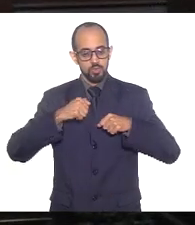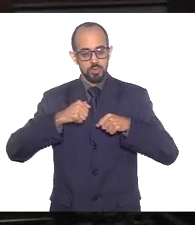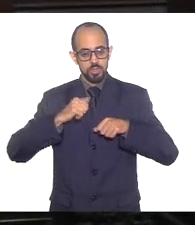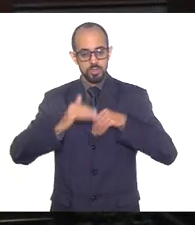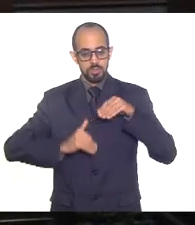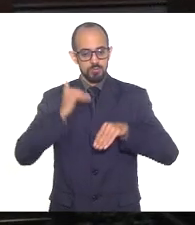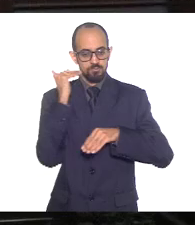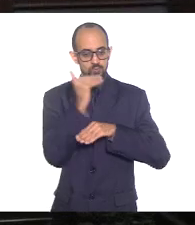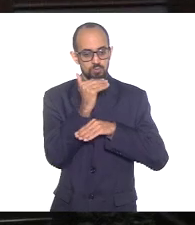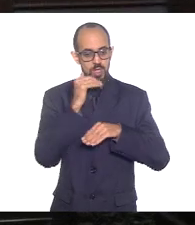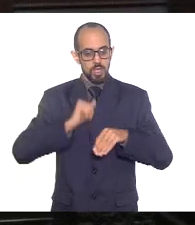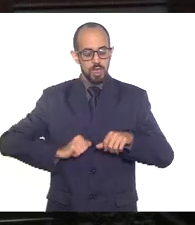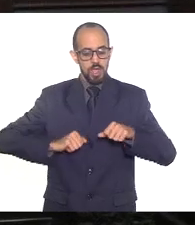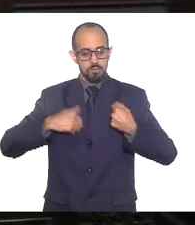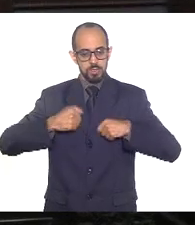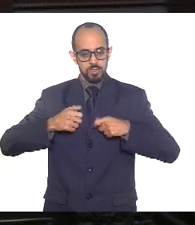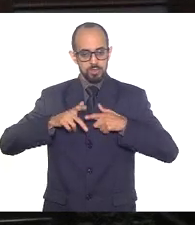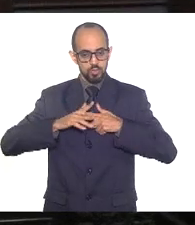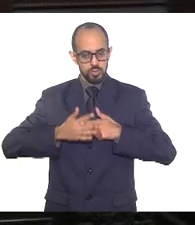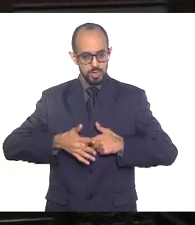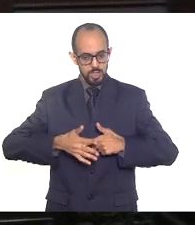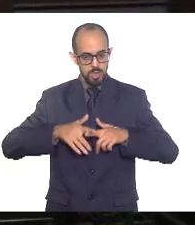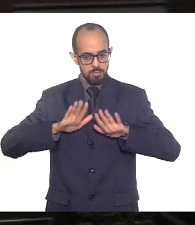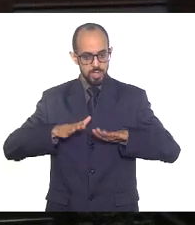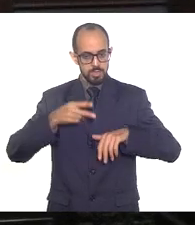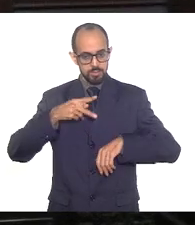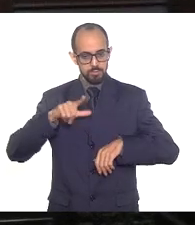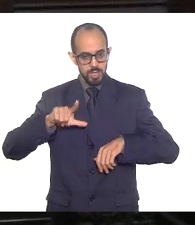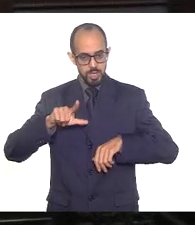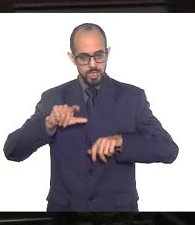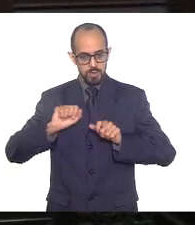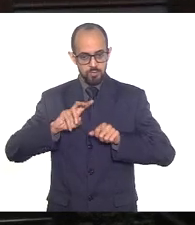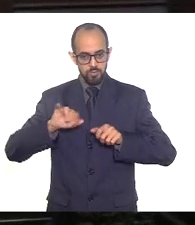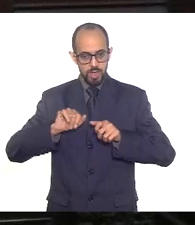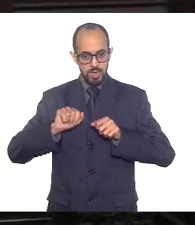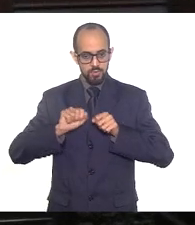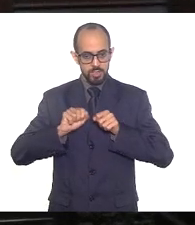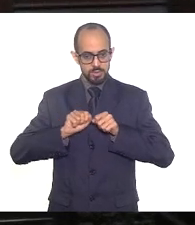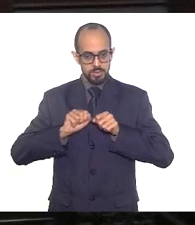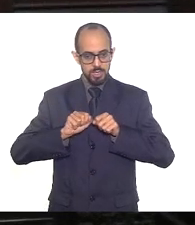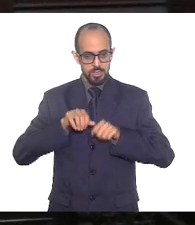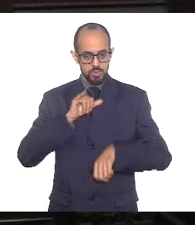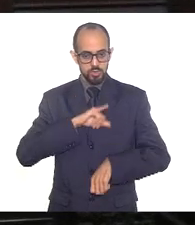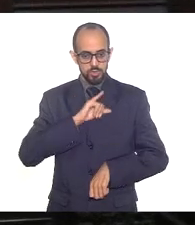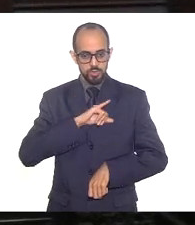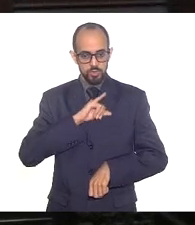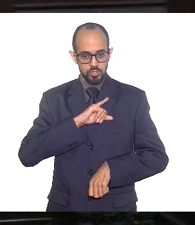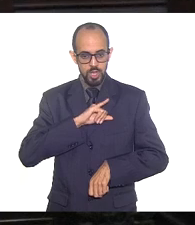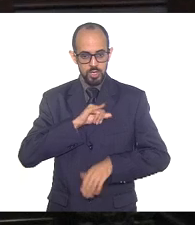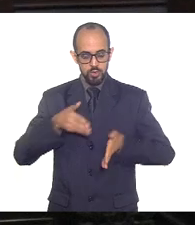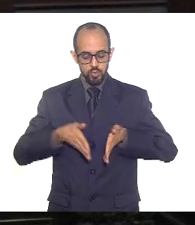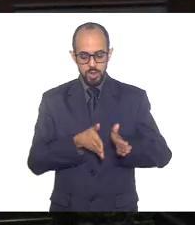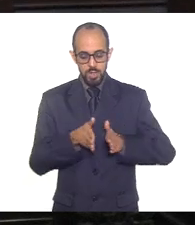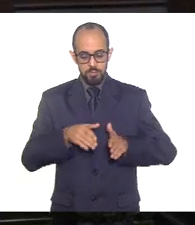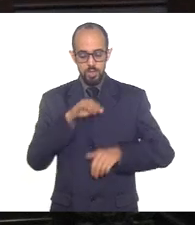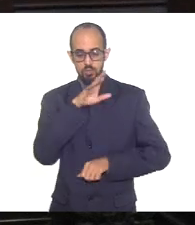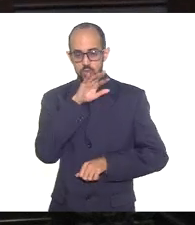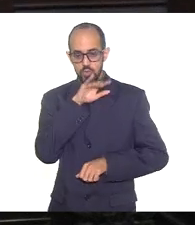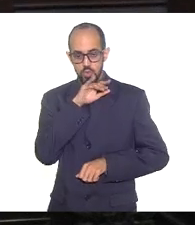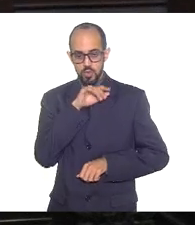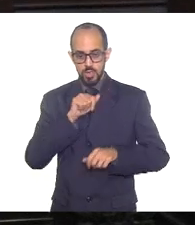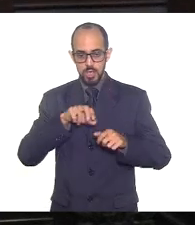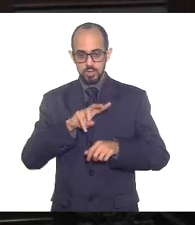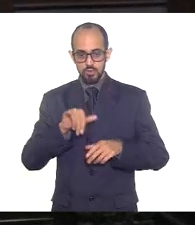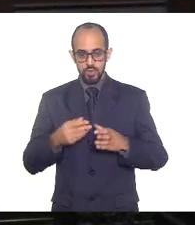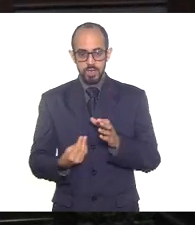precisa se recuperar mas esse projeto vai botar o Rio de Janeiro no caminho muito ruim a gente